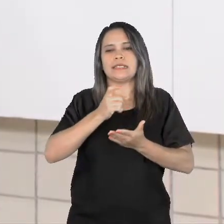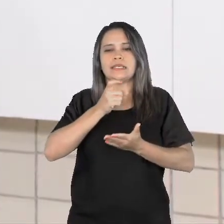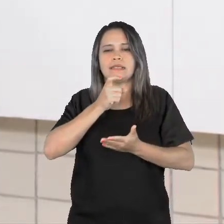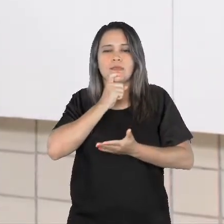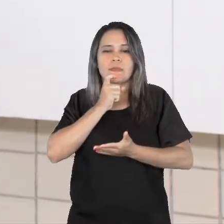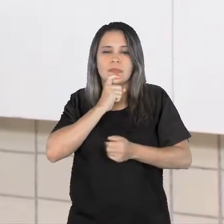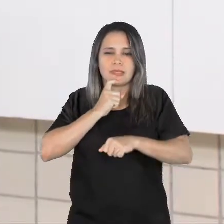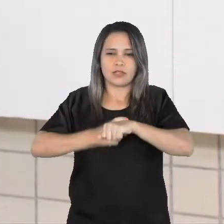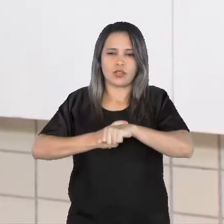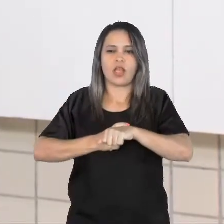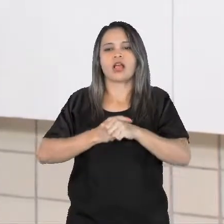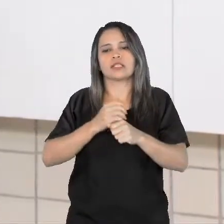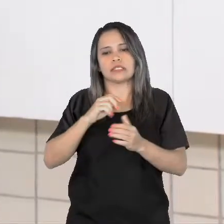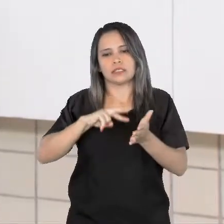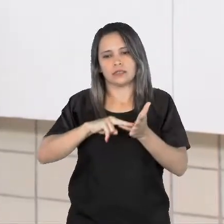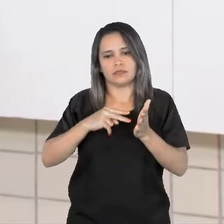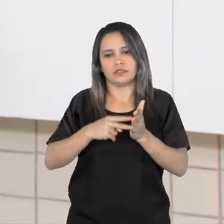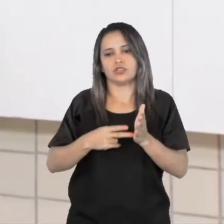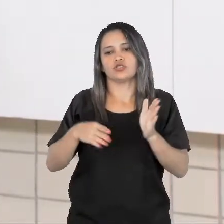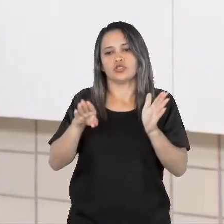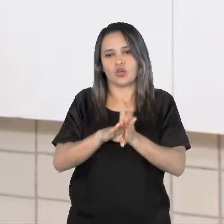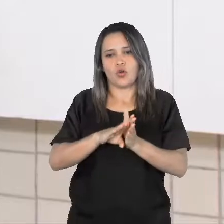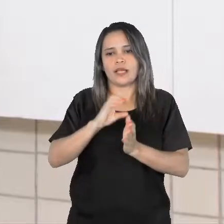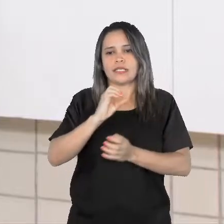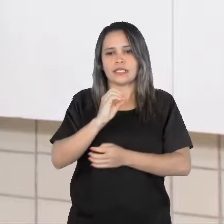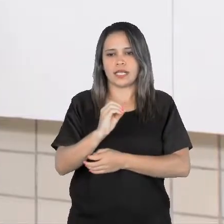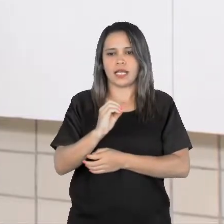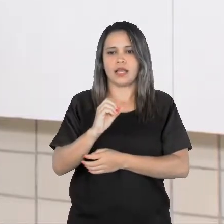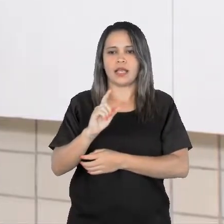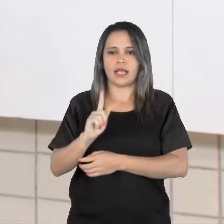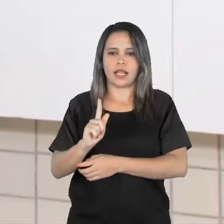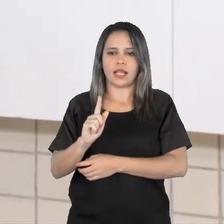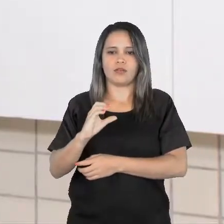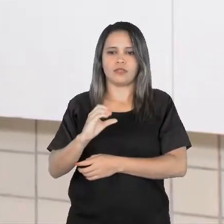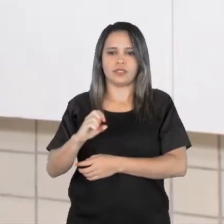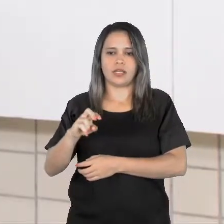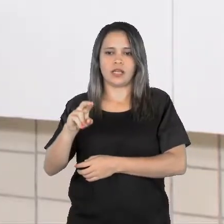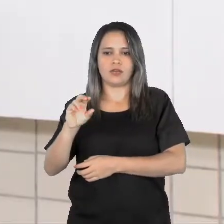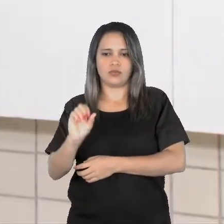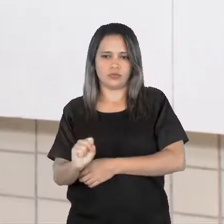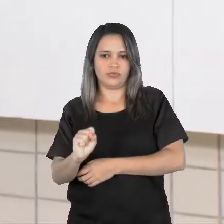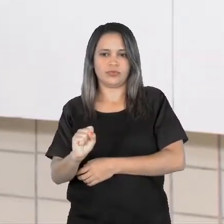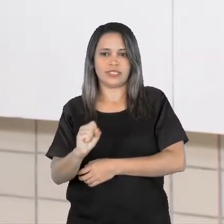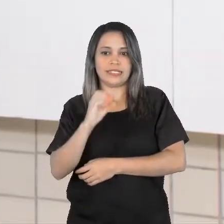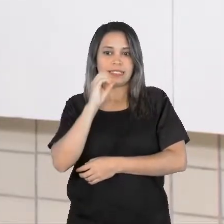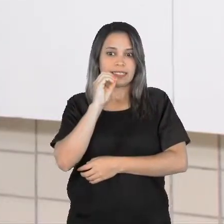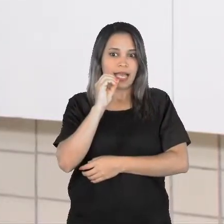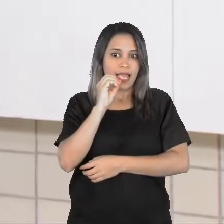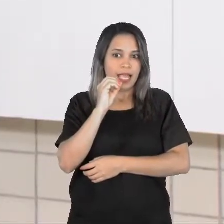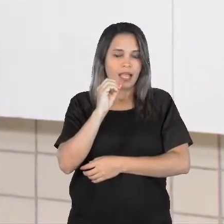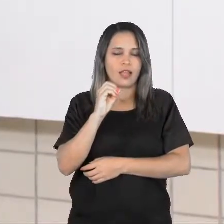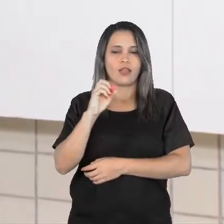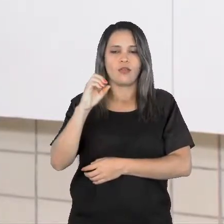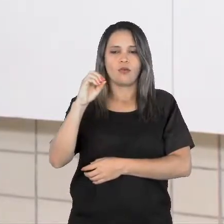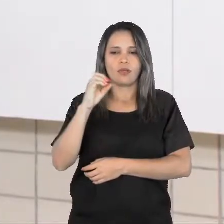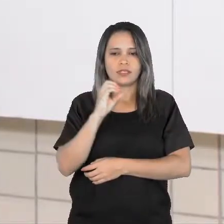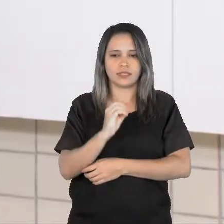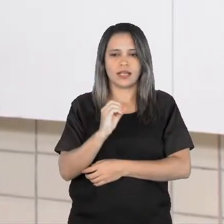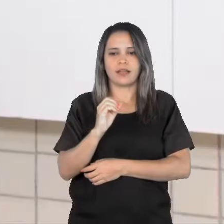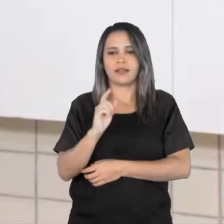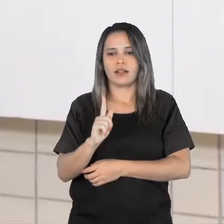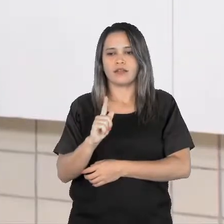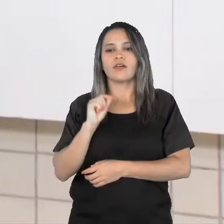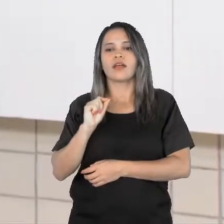a 0 graus Celsius. Grava isso, 0 graus, temperatura de congelamento da